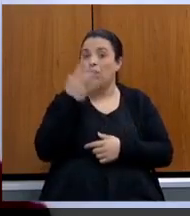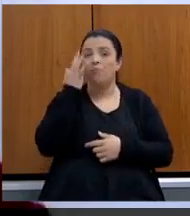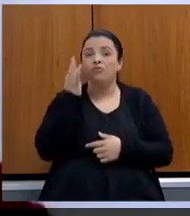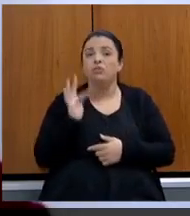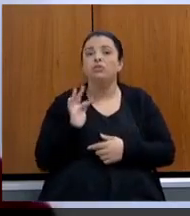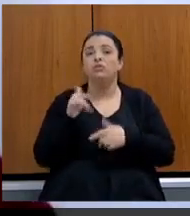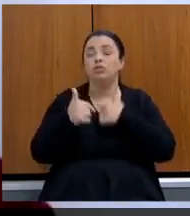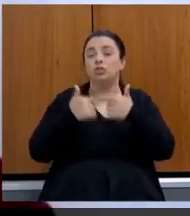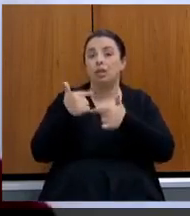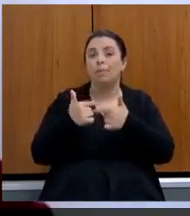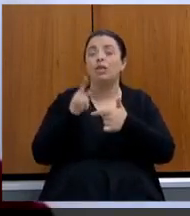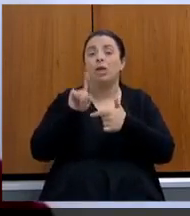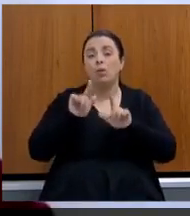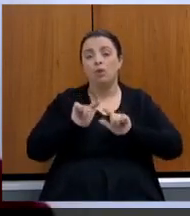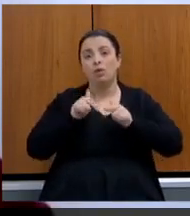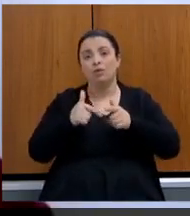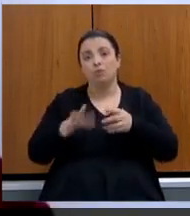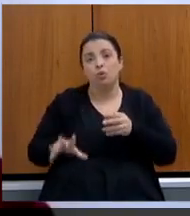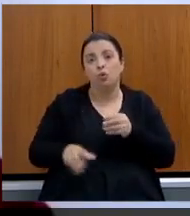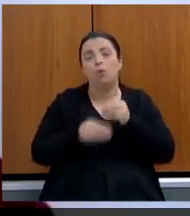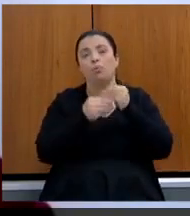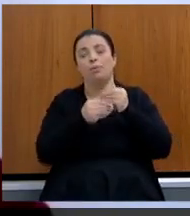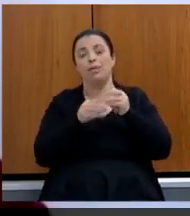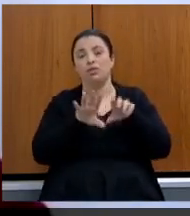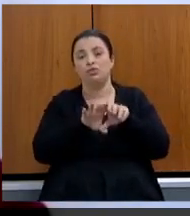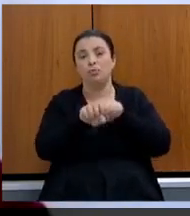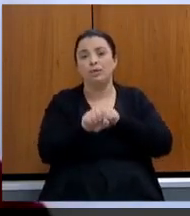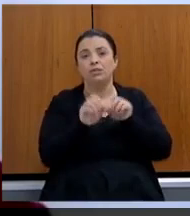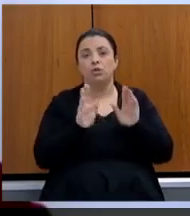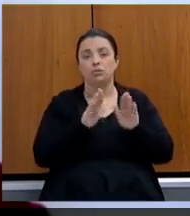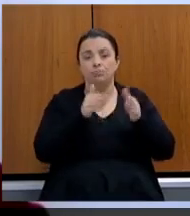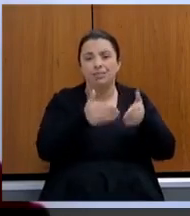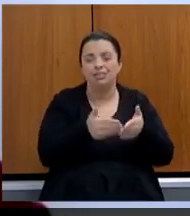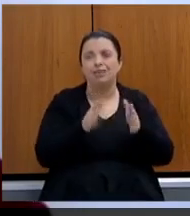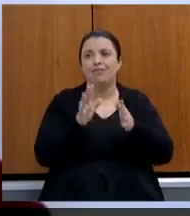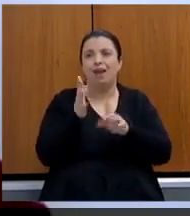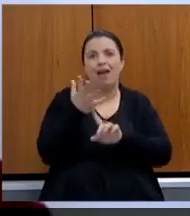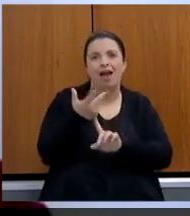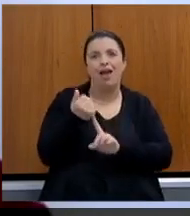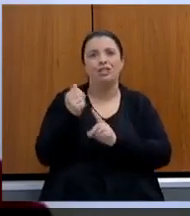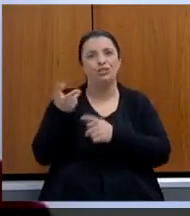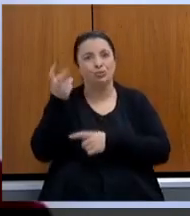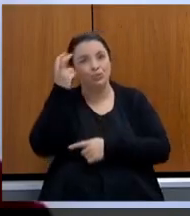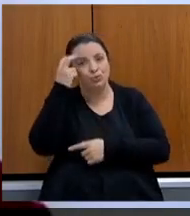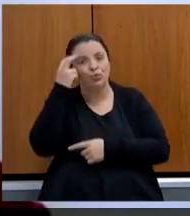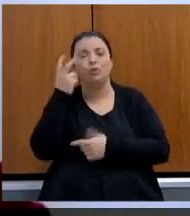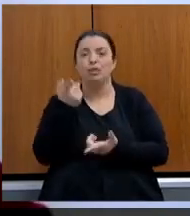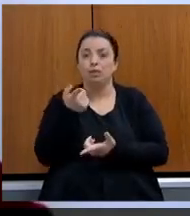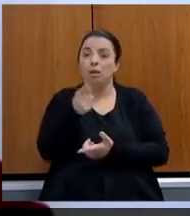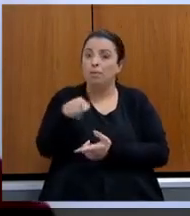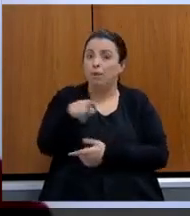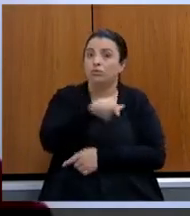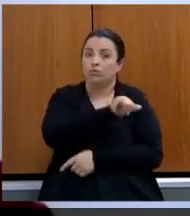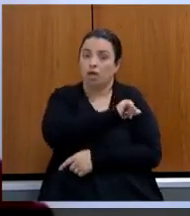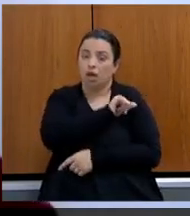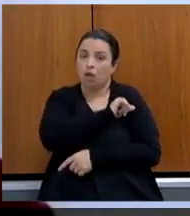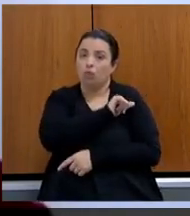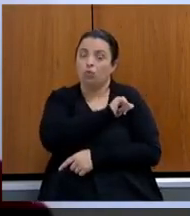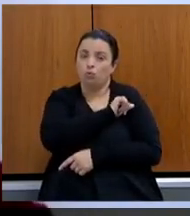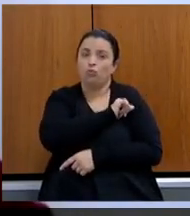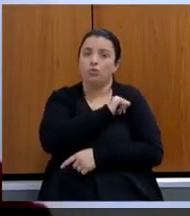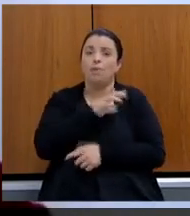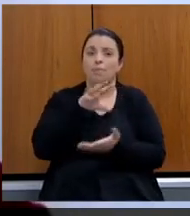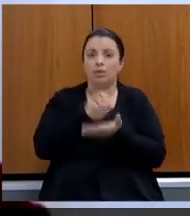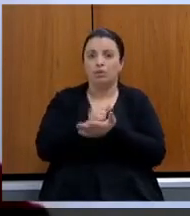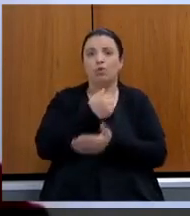complementar de Formação específica formação de ar Como a cultura os alunos da Rede e